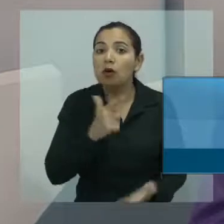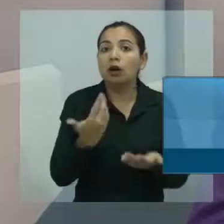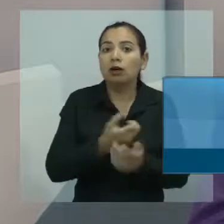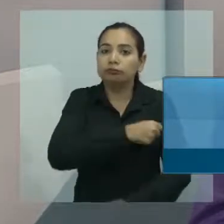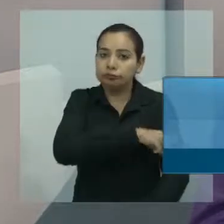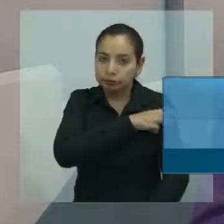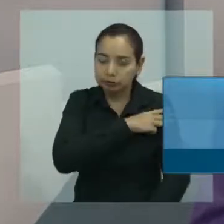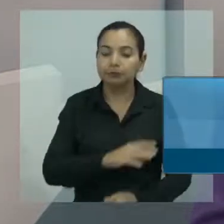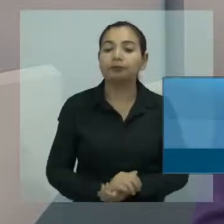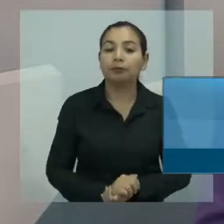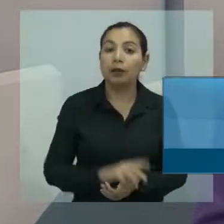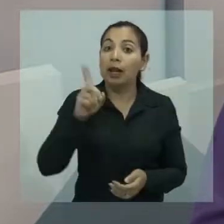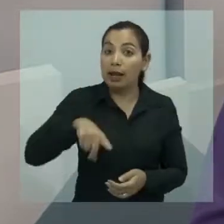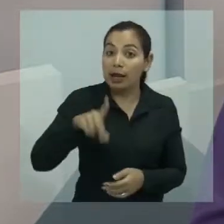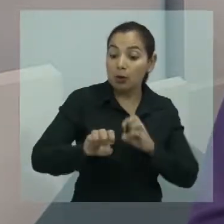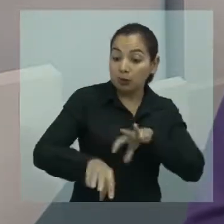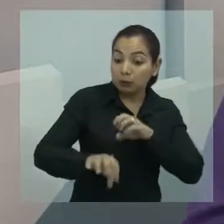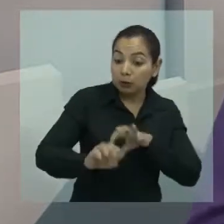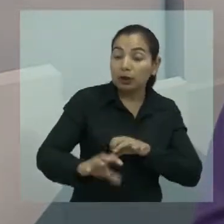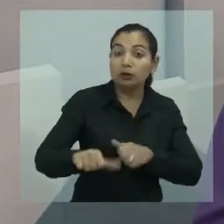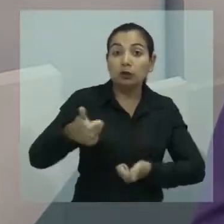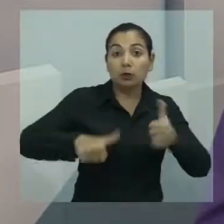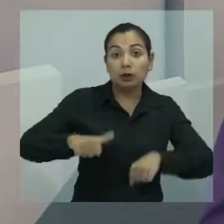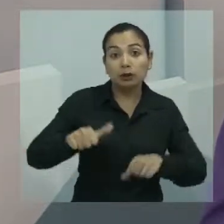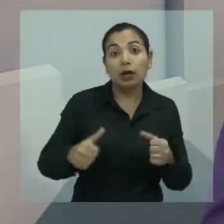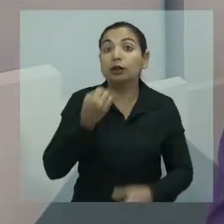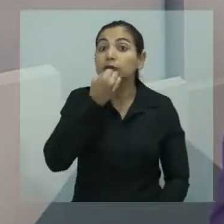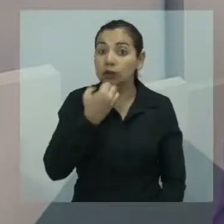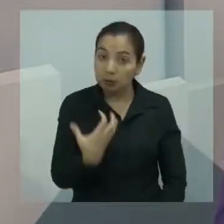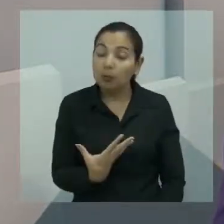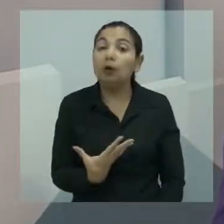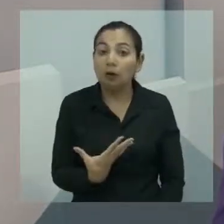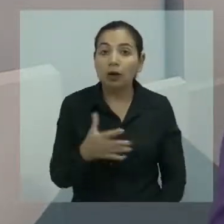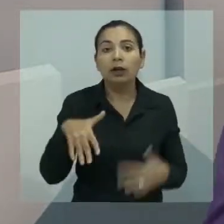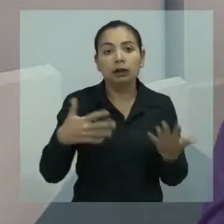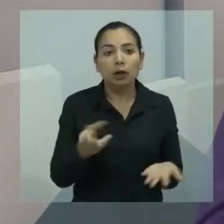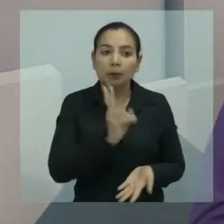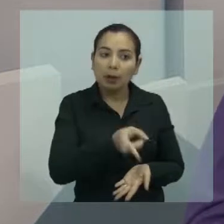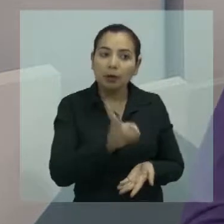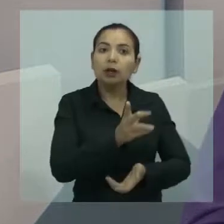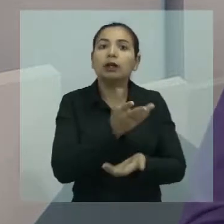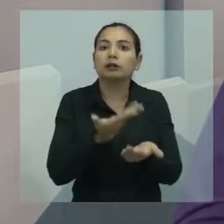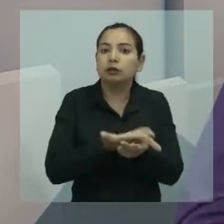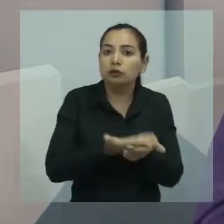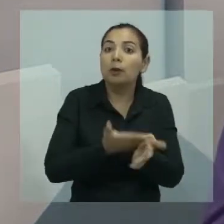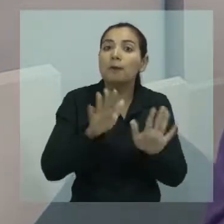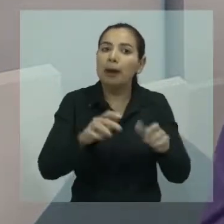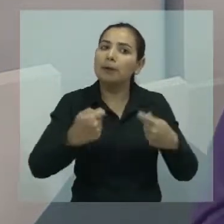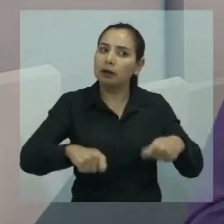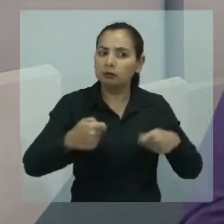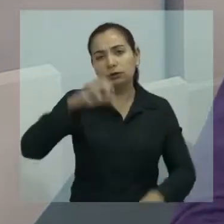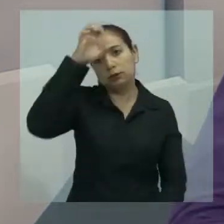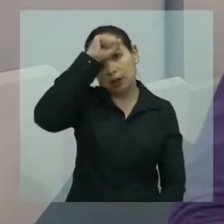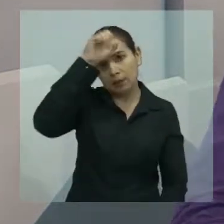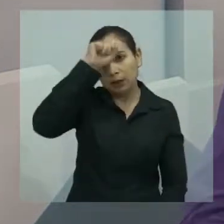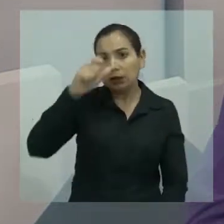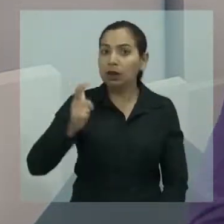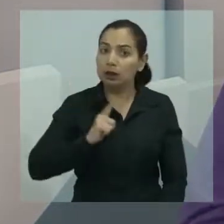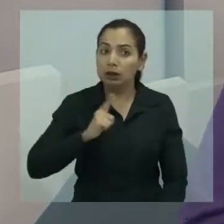importantes, que é o de aprendizagem e a taxa de aprovação das séries, porque há um entendimento de que uma educação de qualidade